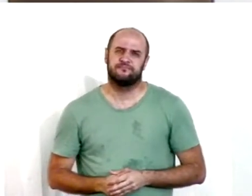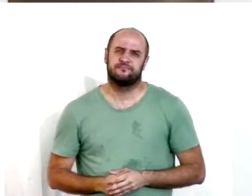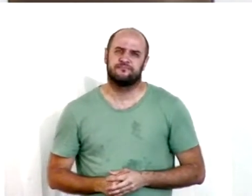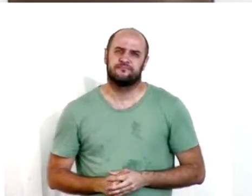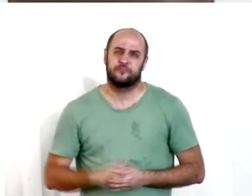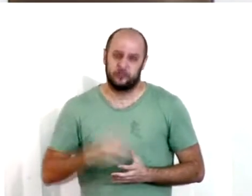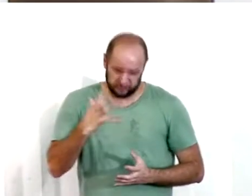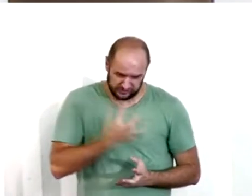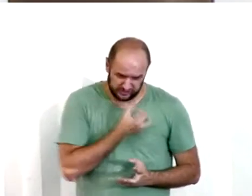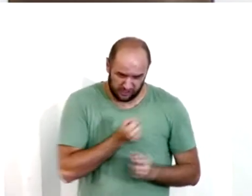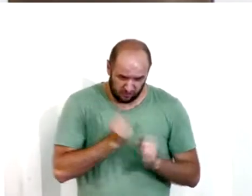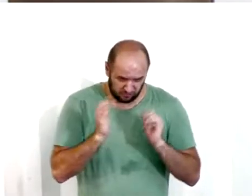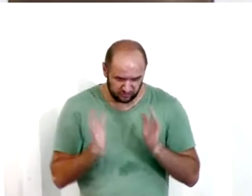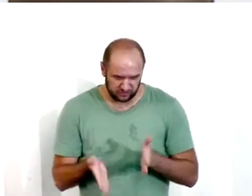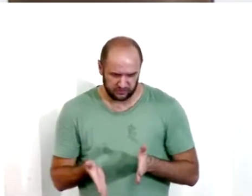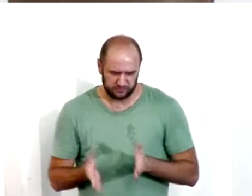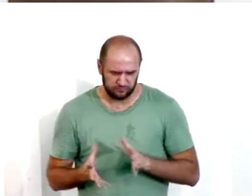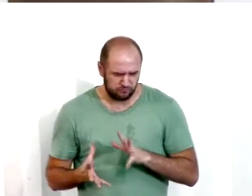Esse inimigo dele era você.